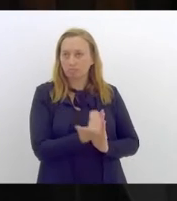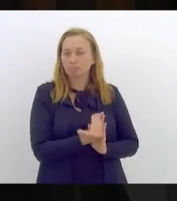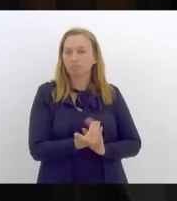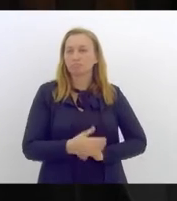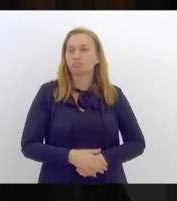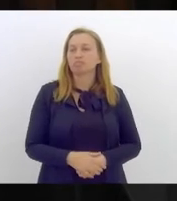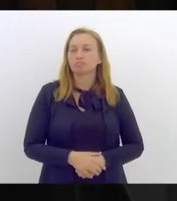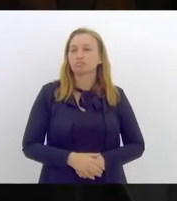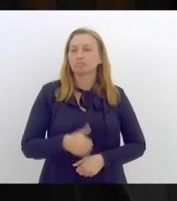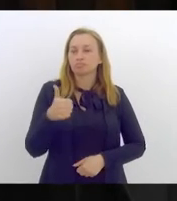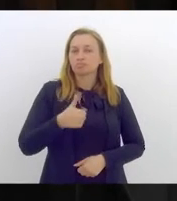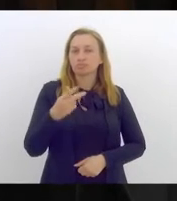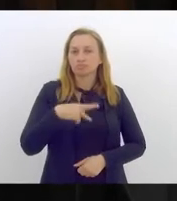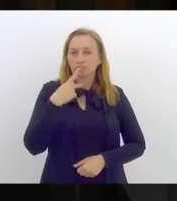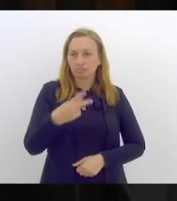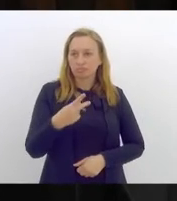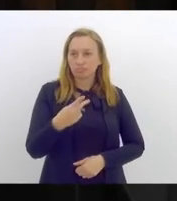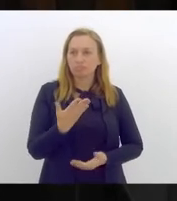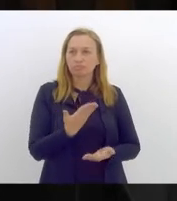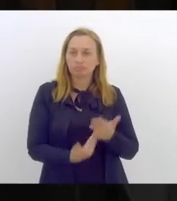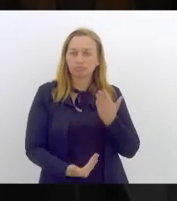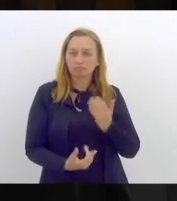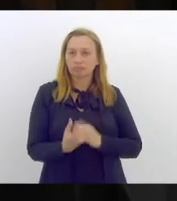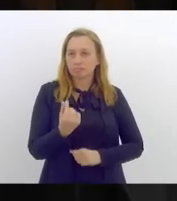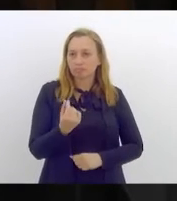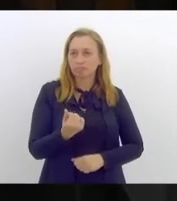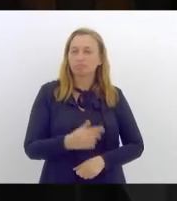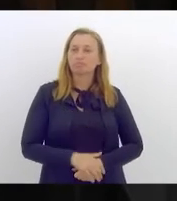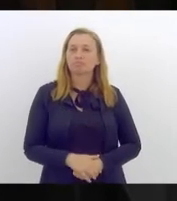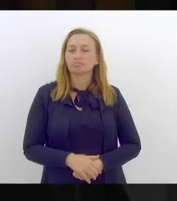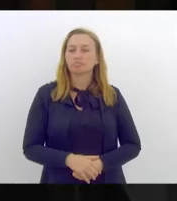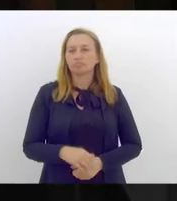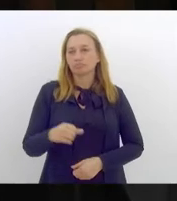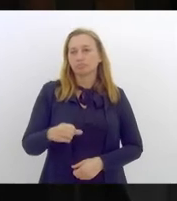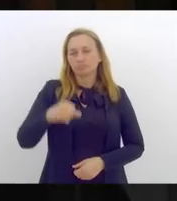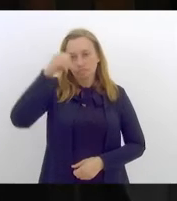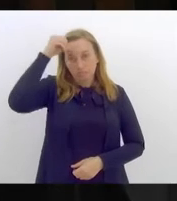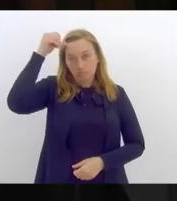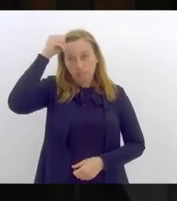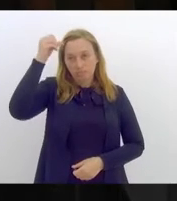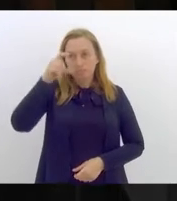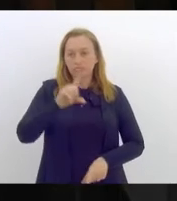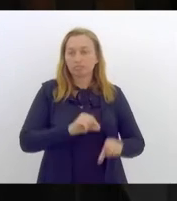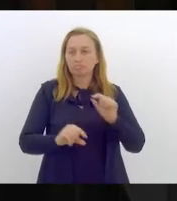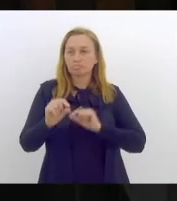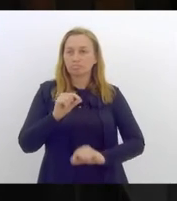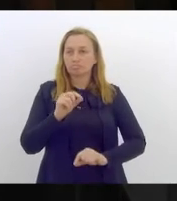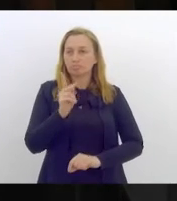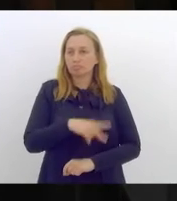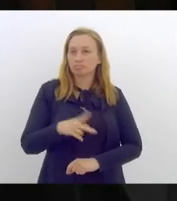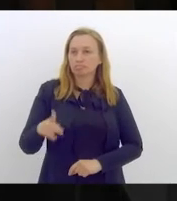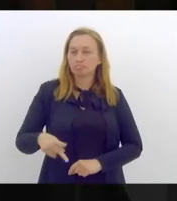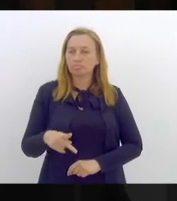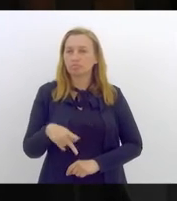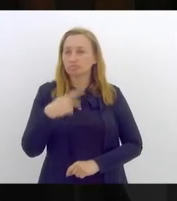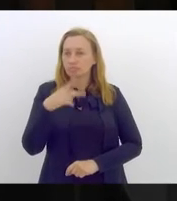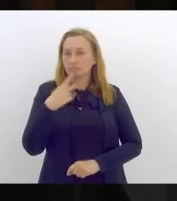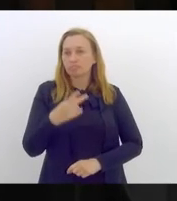primeiro ponto é destacar essa queda na receita. Cláudio Castro, para nomear os professores,